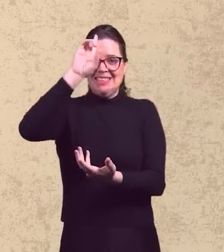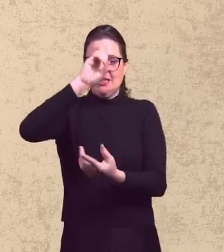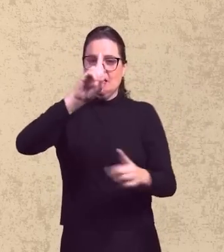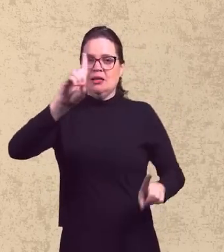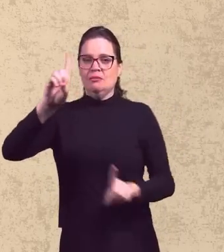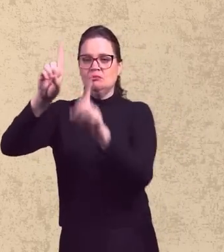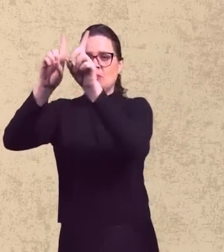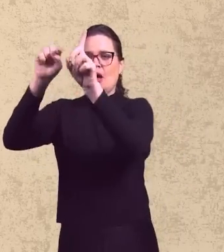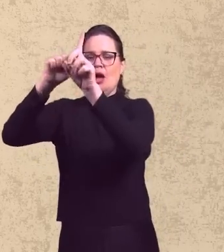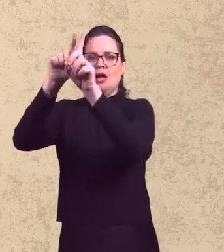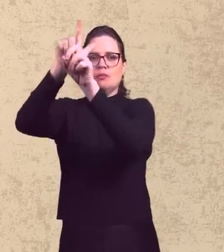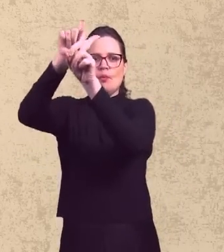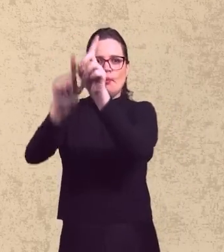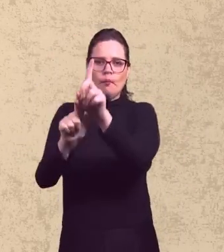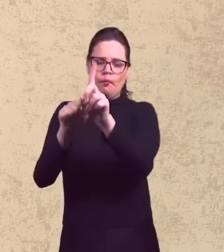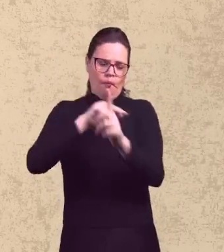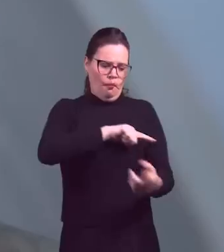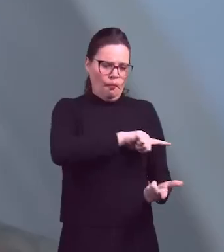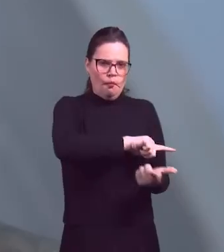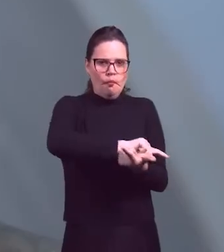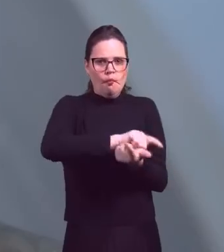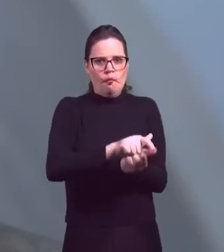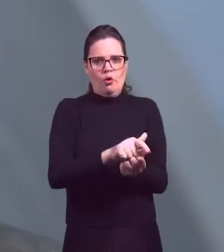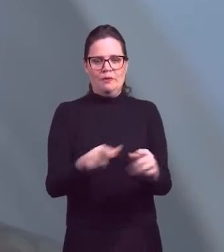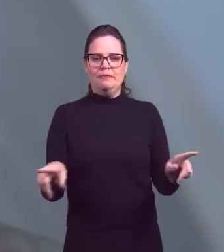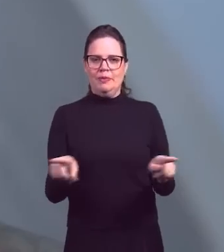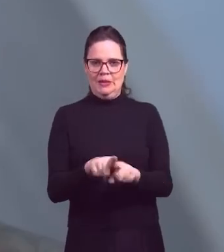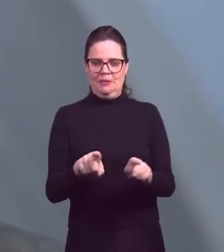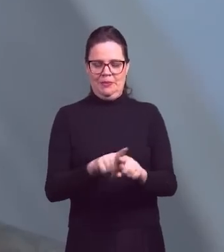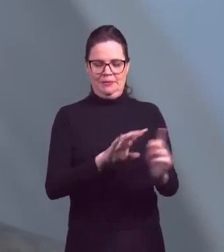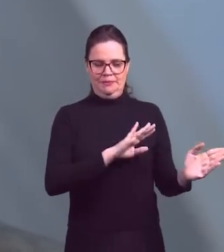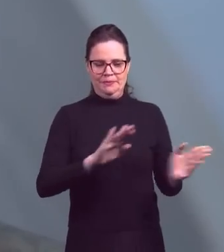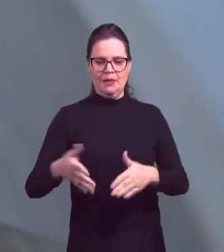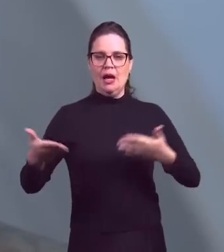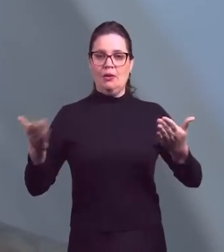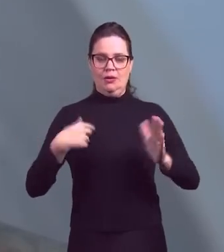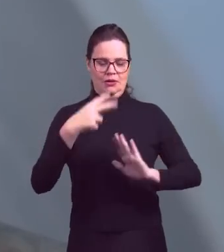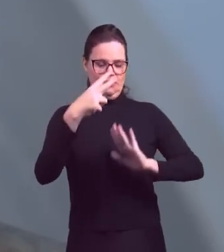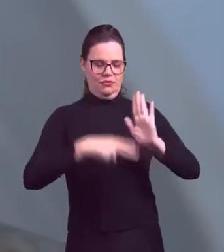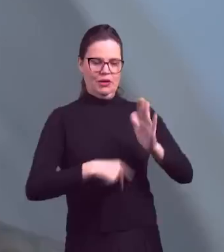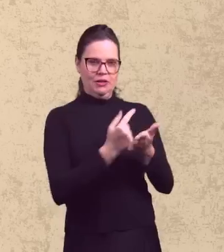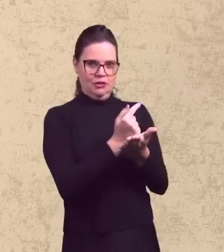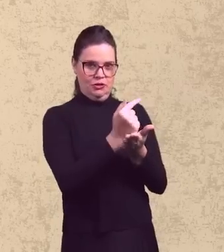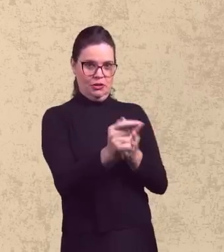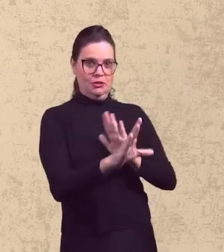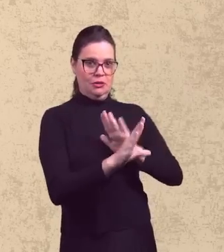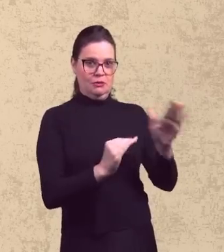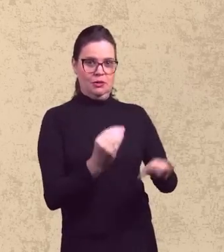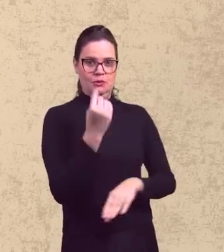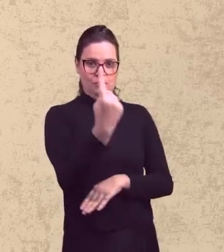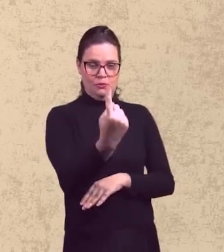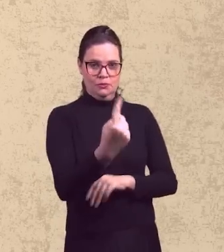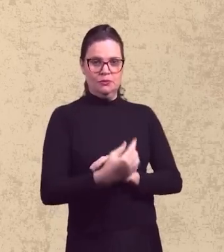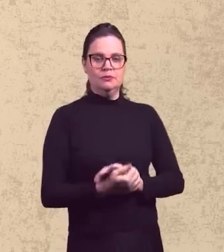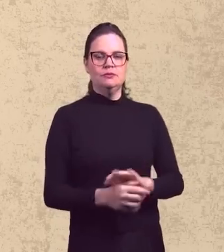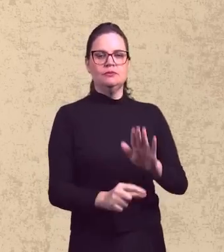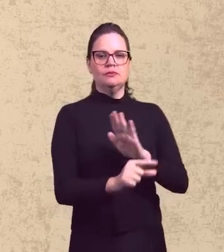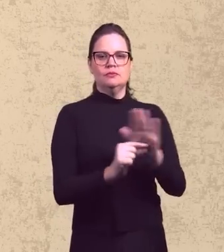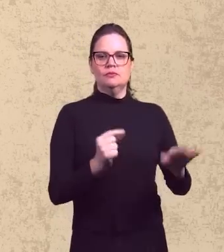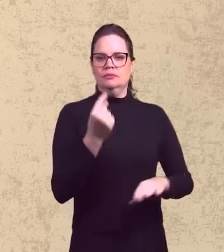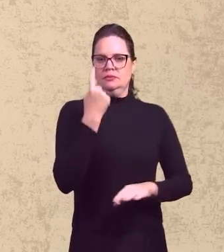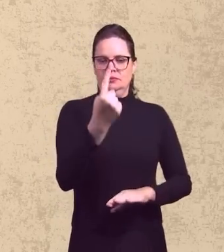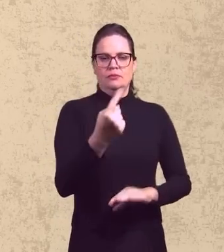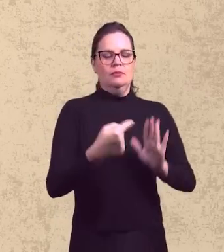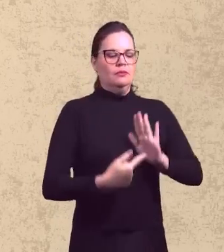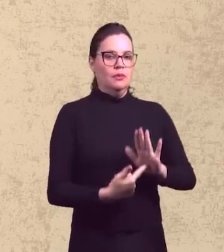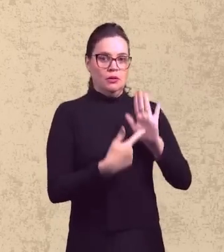se fez. Agora eu vou migrar para Gênesis 1, Isso, conforme o senhor disse. exatamente. E Gênesis